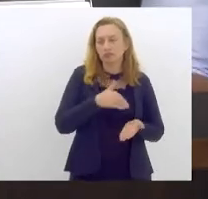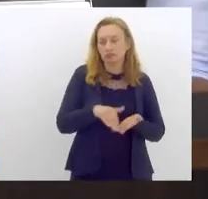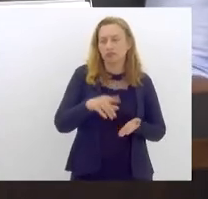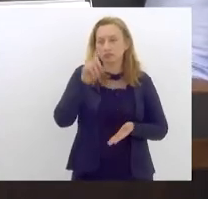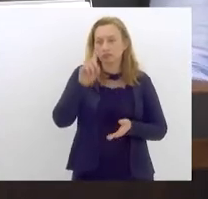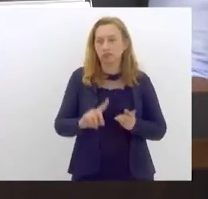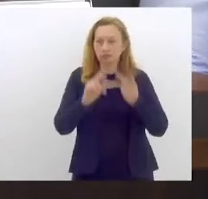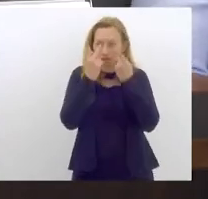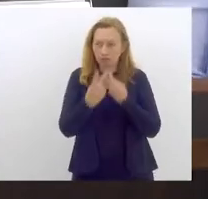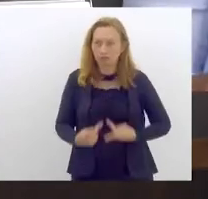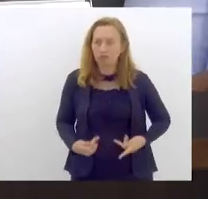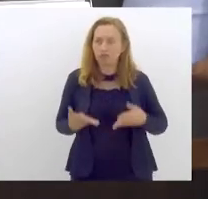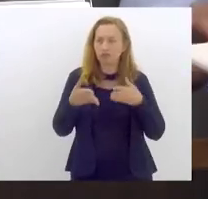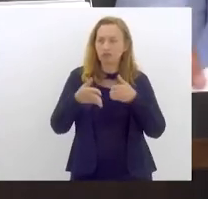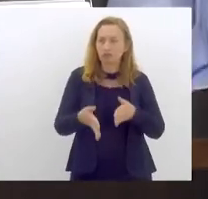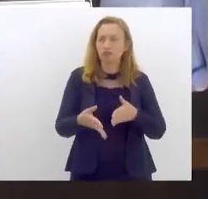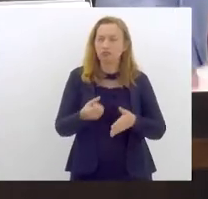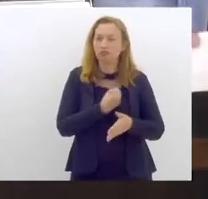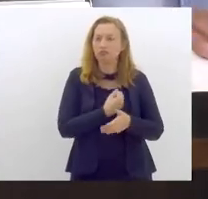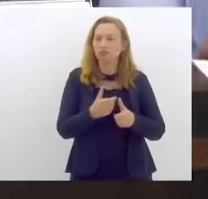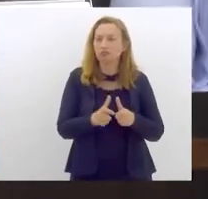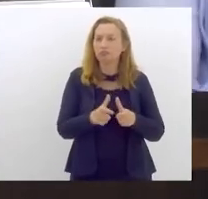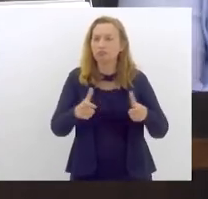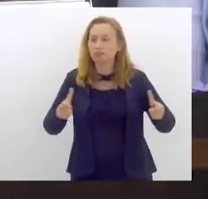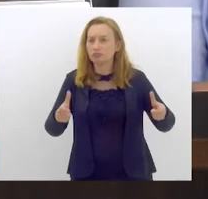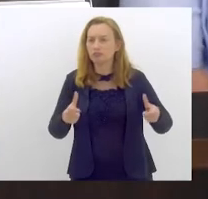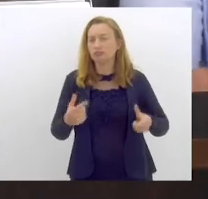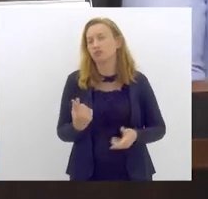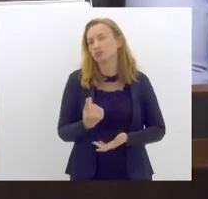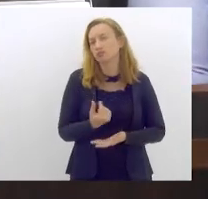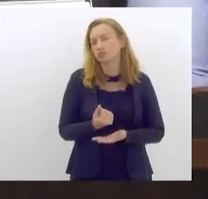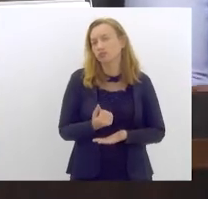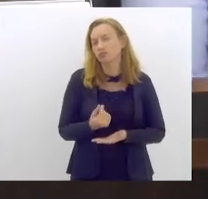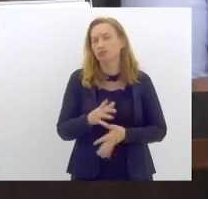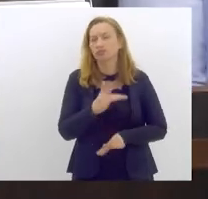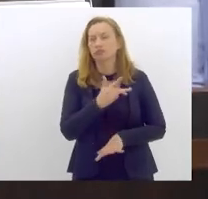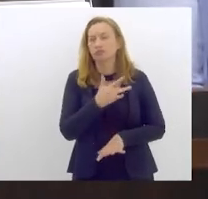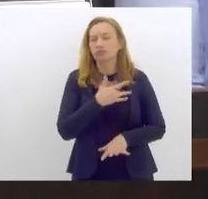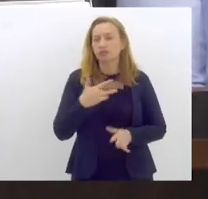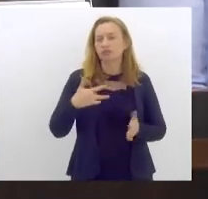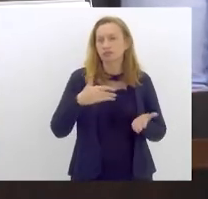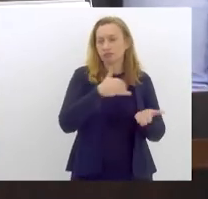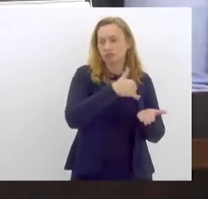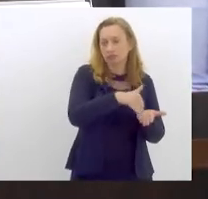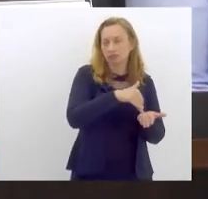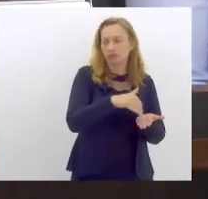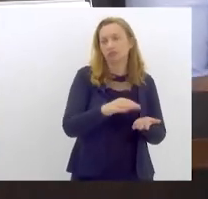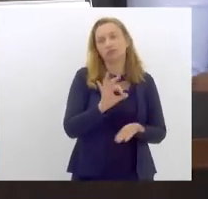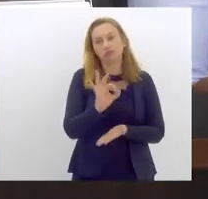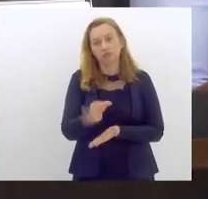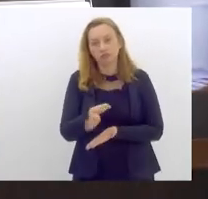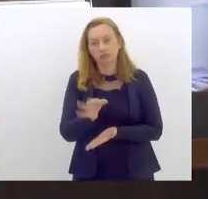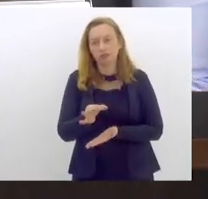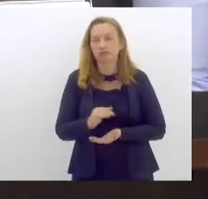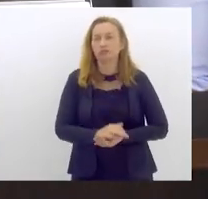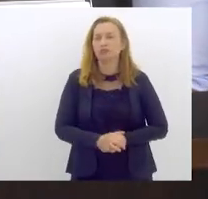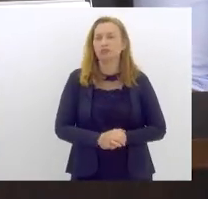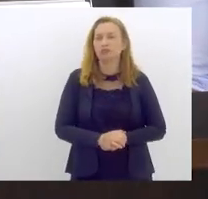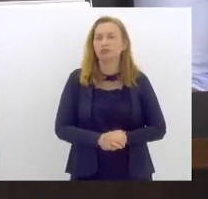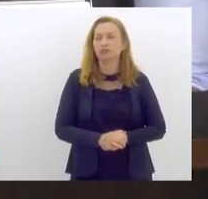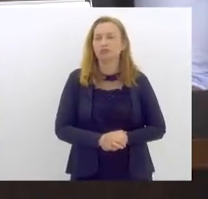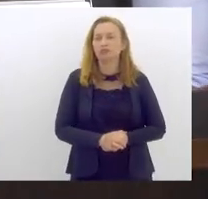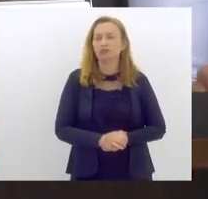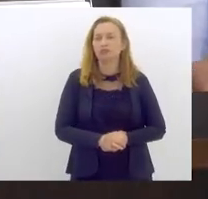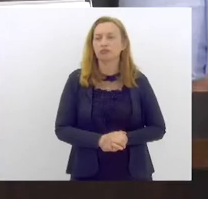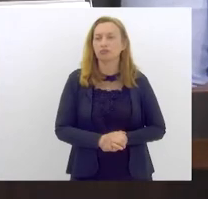concentram o maior número em termos de valores da secretaria de saúde que obviamente é que possui a